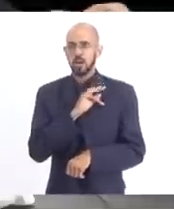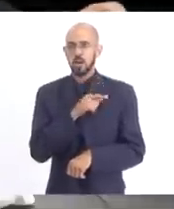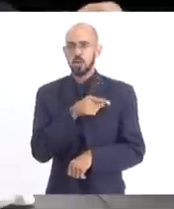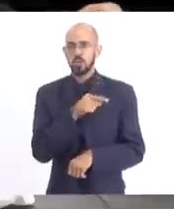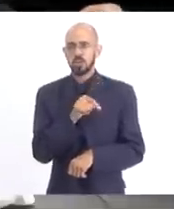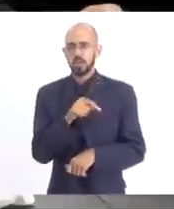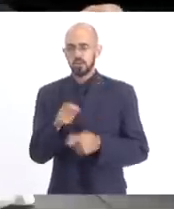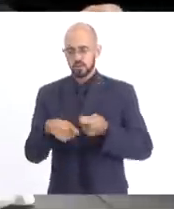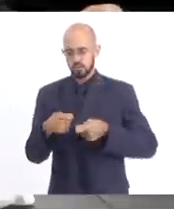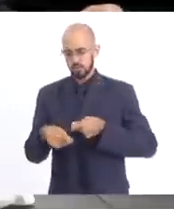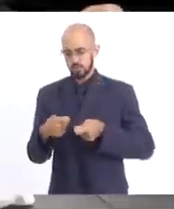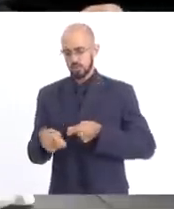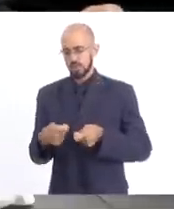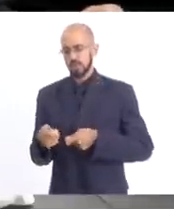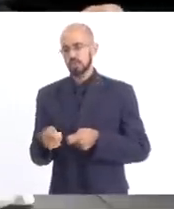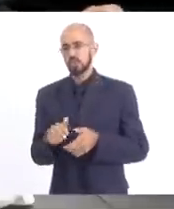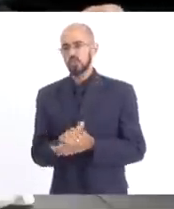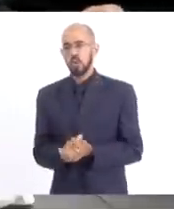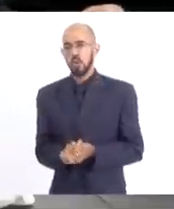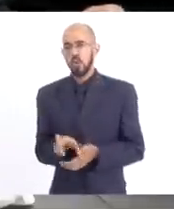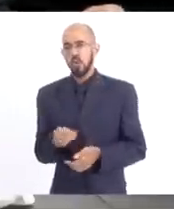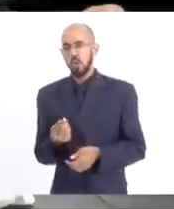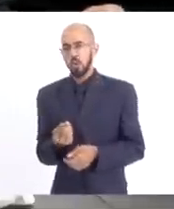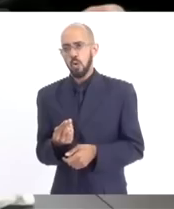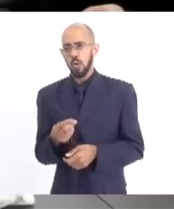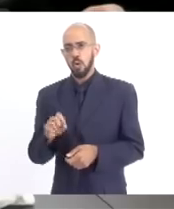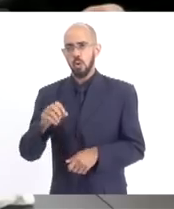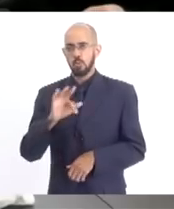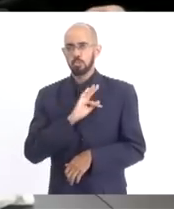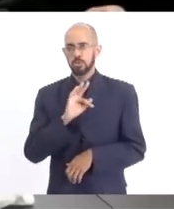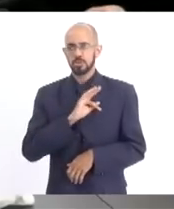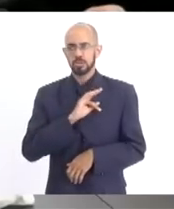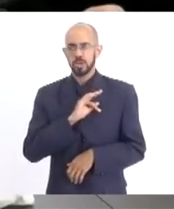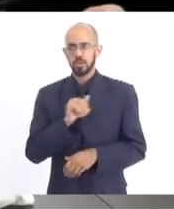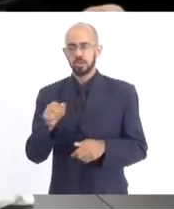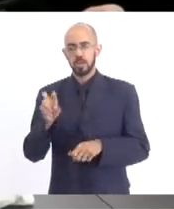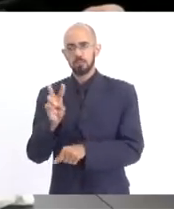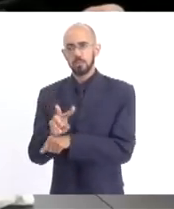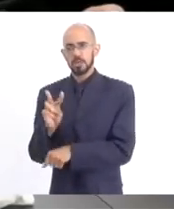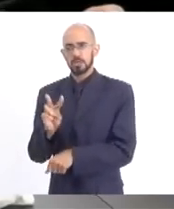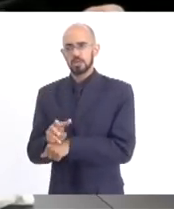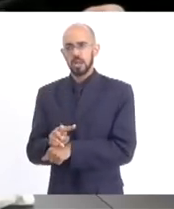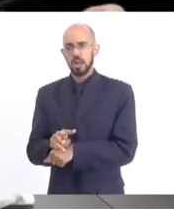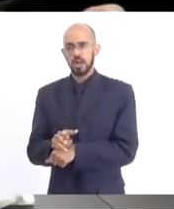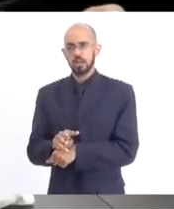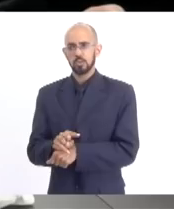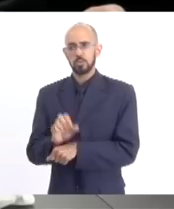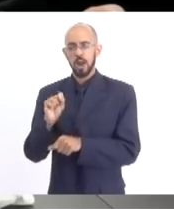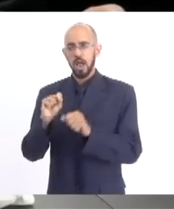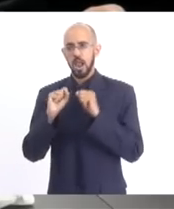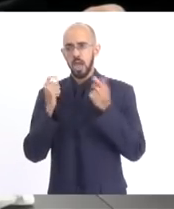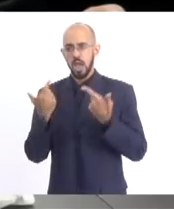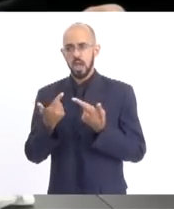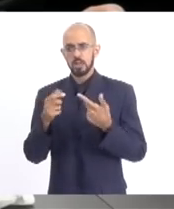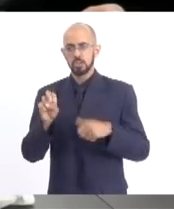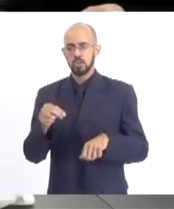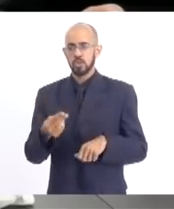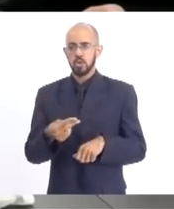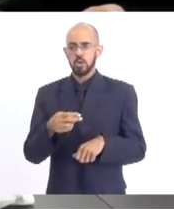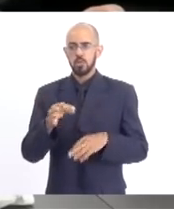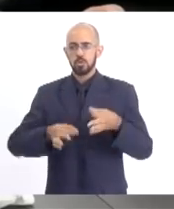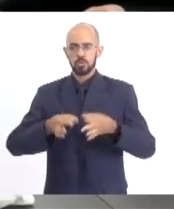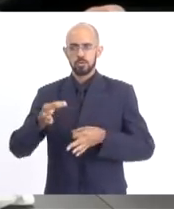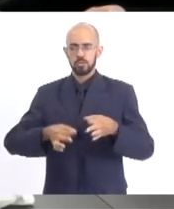fazendo administrativo, o policial que está cedido ao Tribunal de Justiça, que está cedido à Alerj. Esses policiais